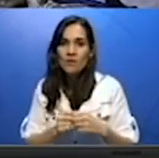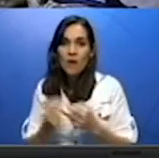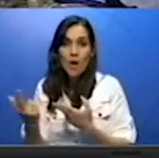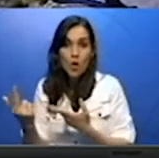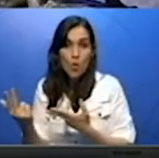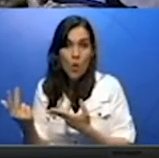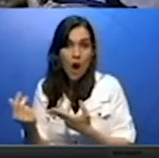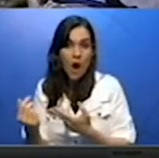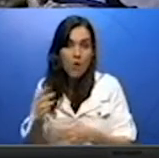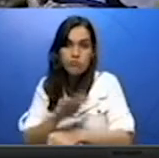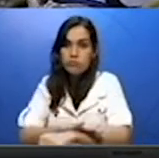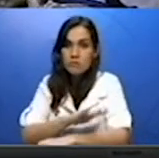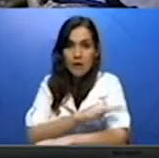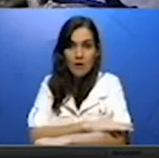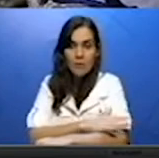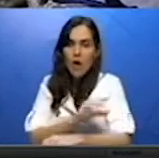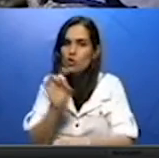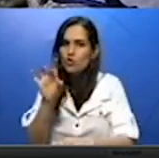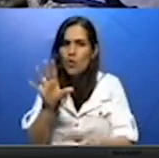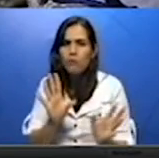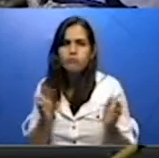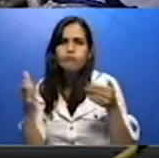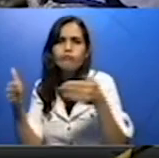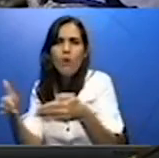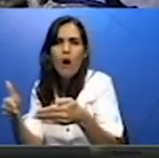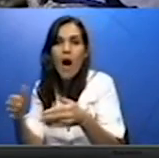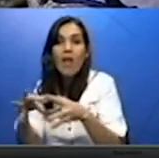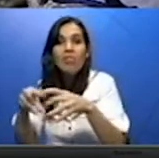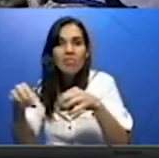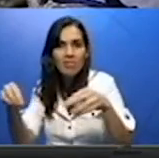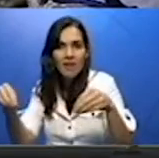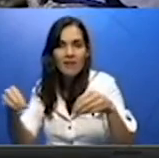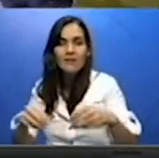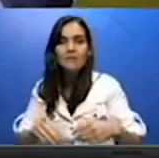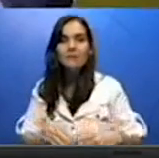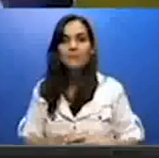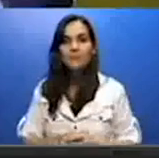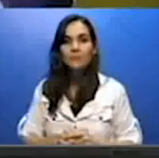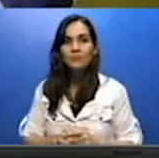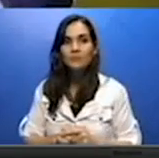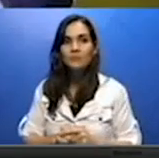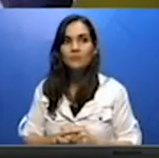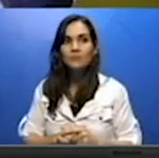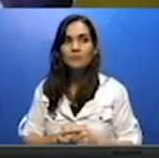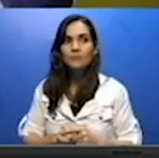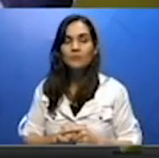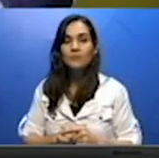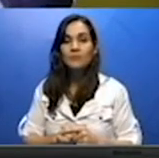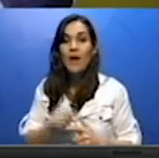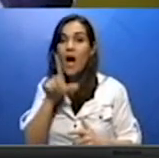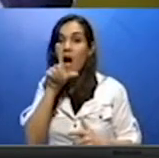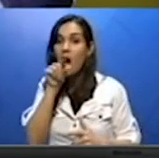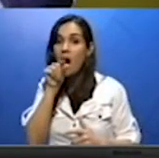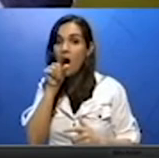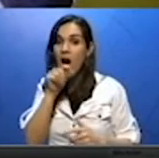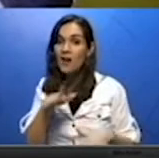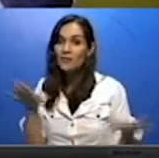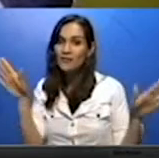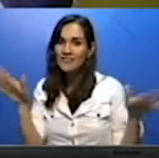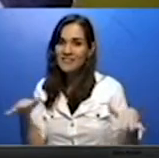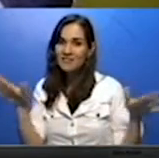larva então como eu disse o animais adaptados ao ambiente terrestre e as aves